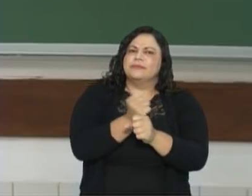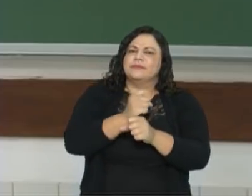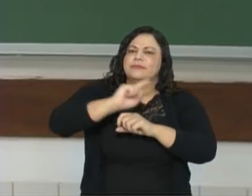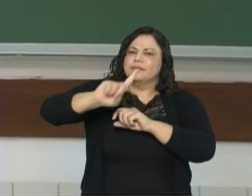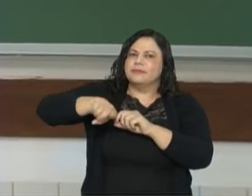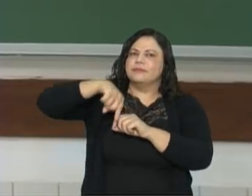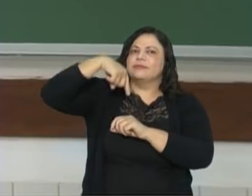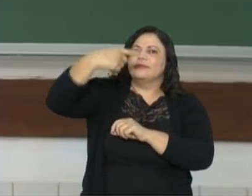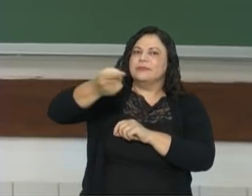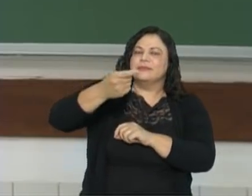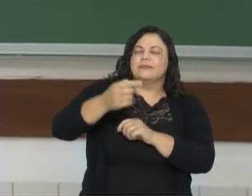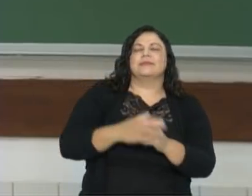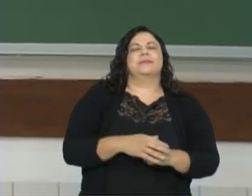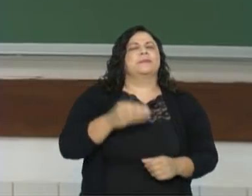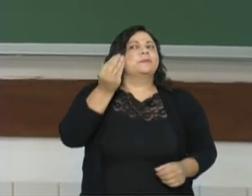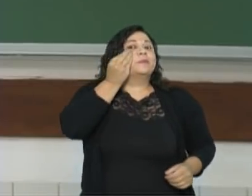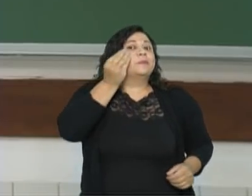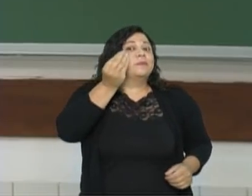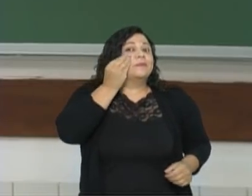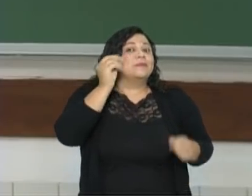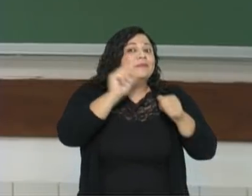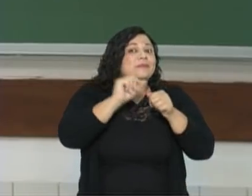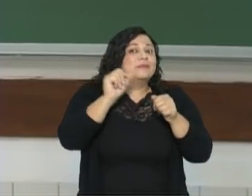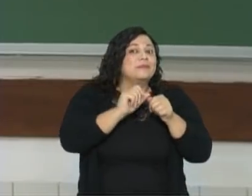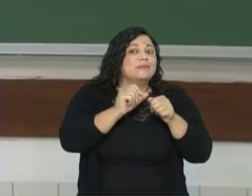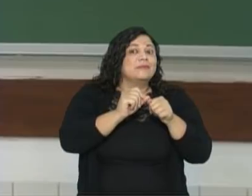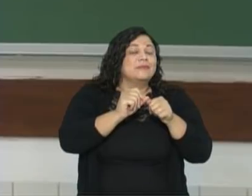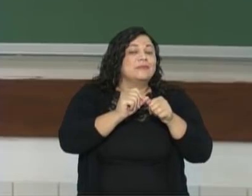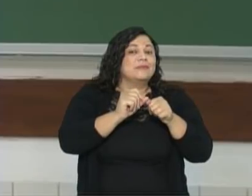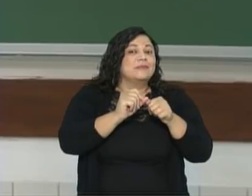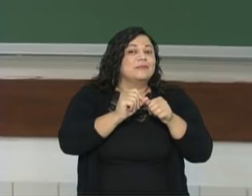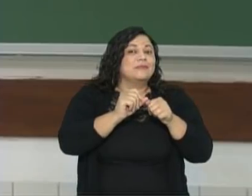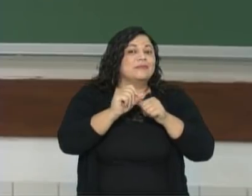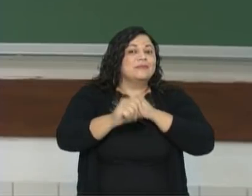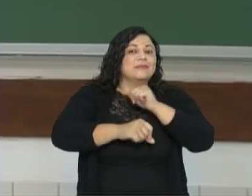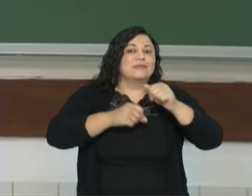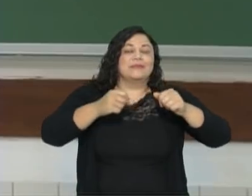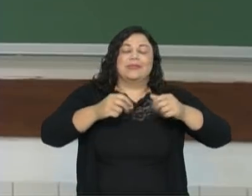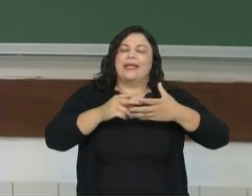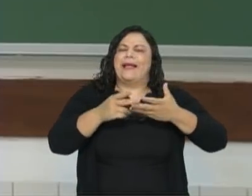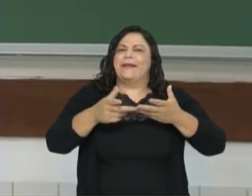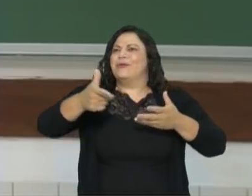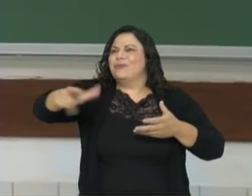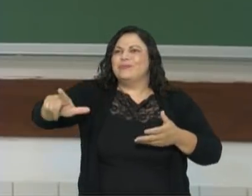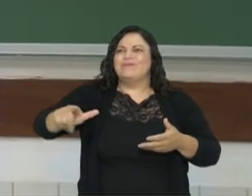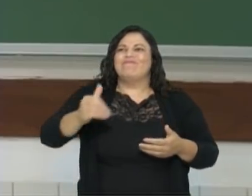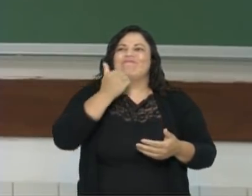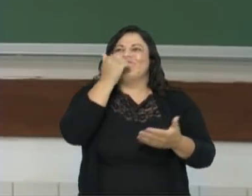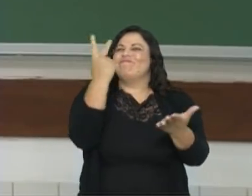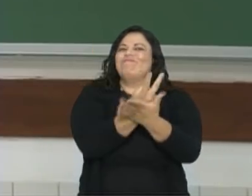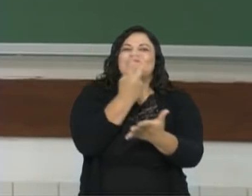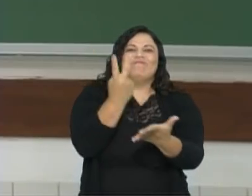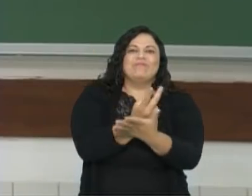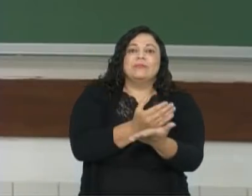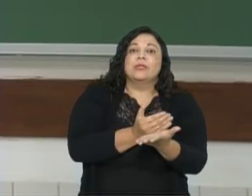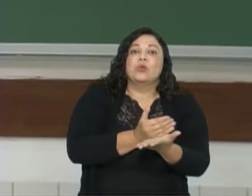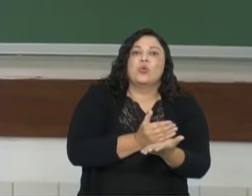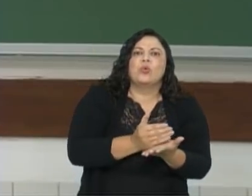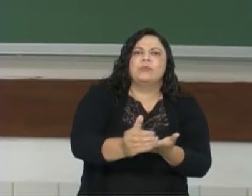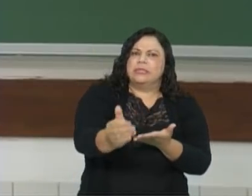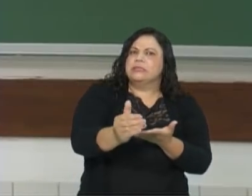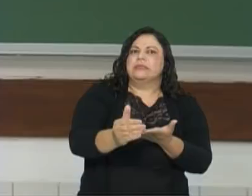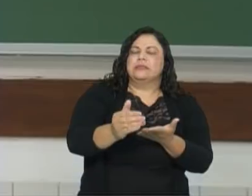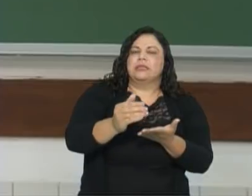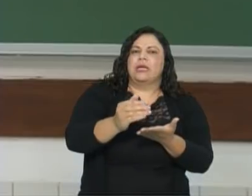um segundo caminho para duplicar a ferrovia. E deu errado. Não conseguiram fazer o traçado, começaram a obra. O pessoal que mora em